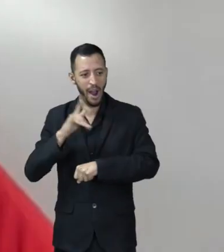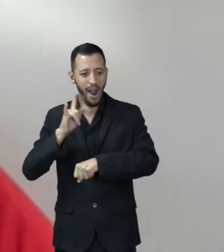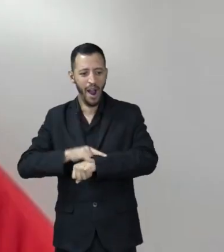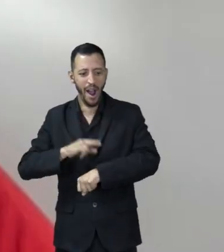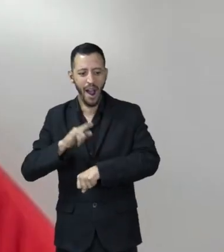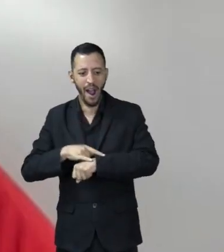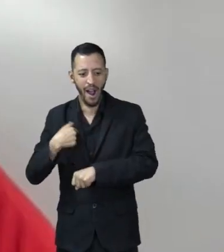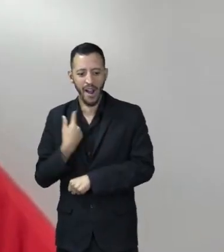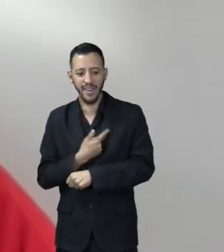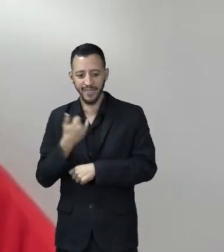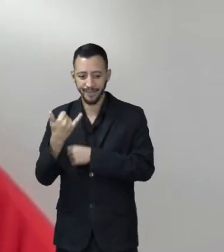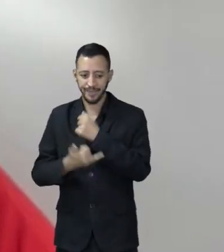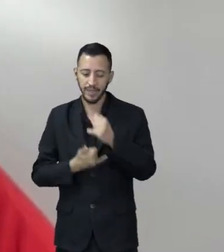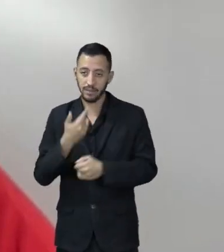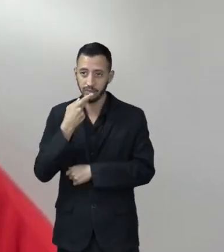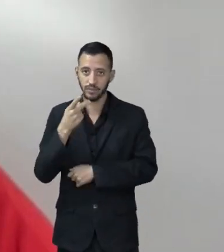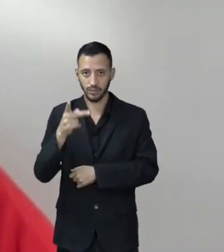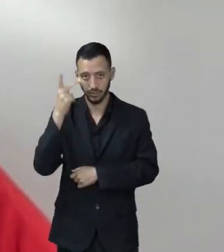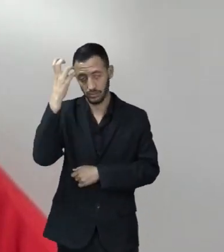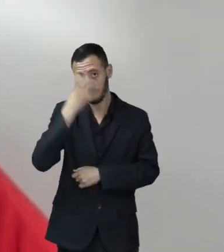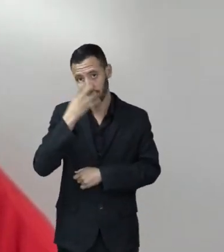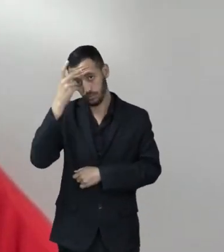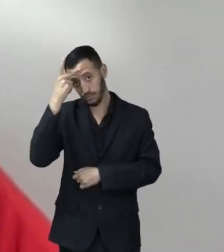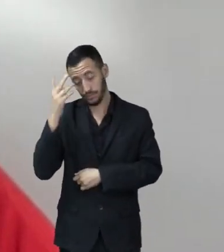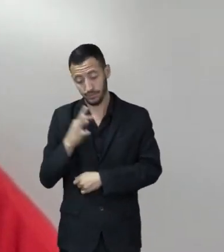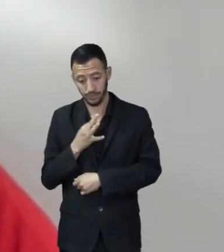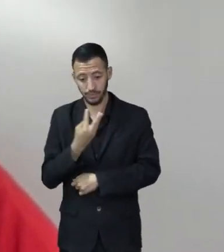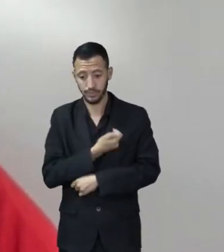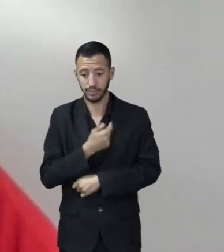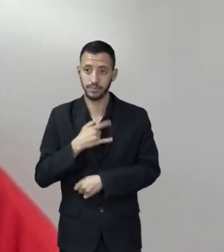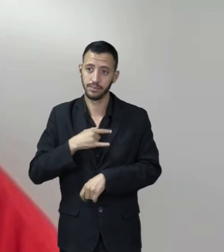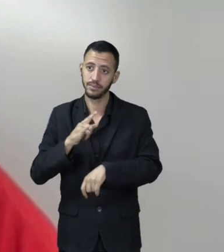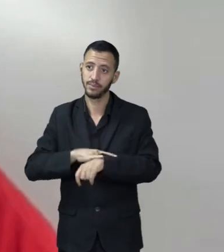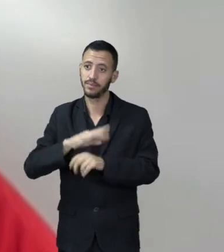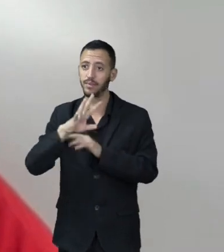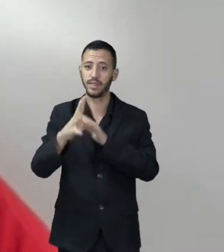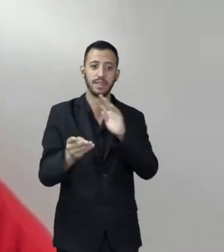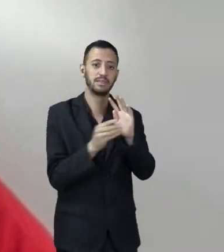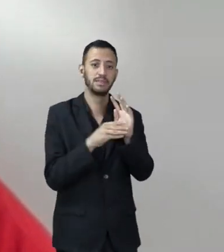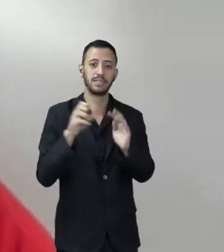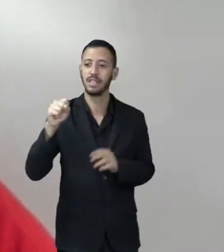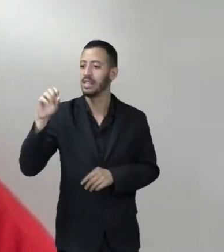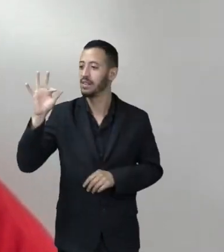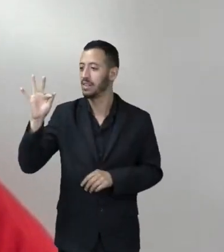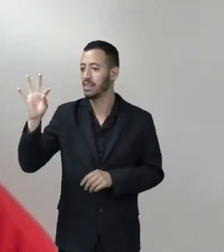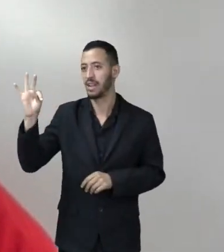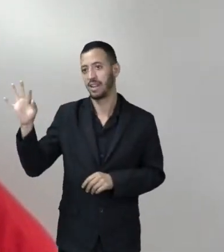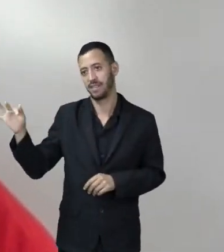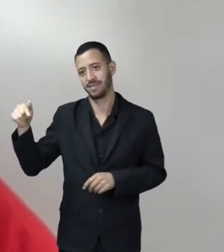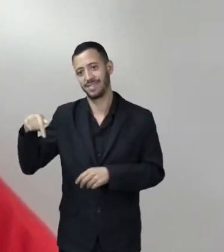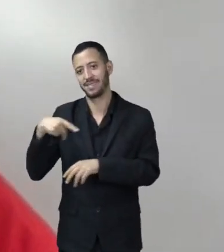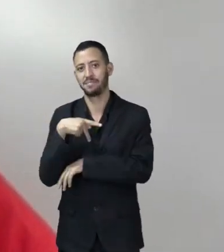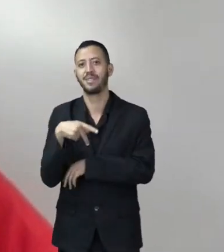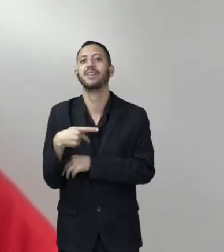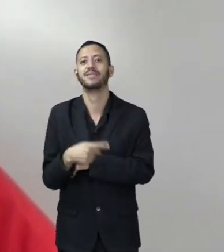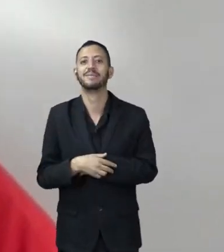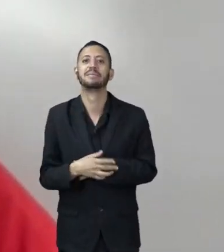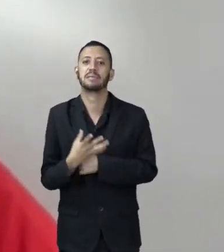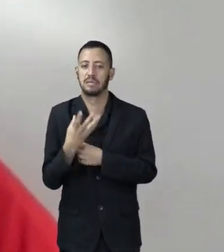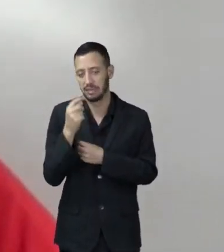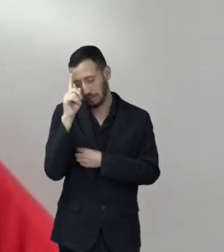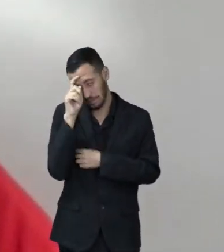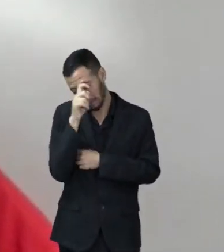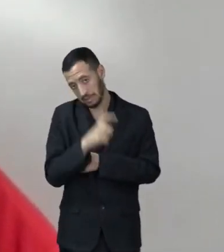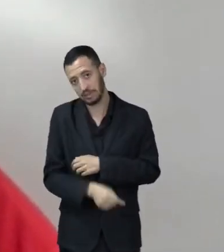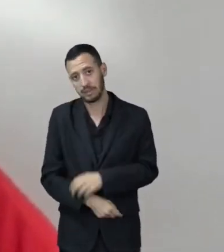que a gente brinca, né, falando sério entre as pessoas trans, o meu xixi é pauta da Suprema Corte deste país. É muito difícil,